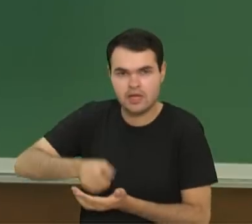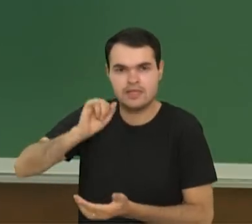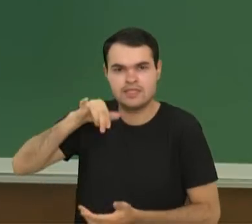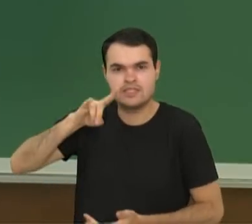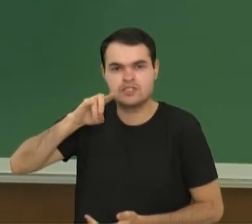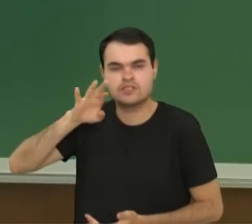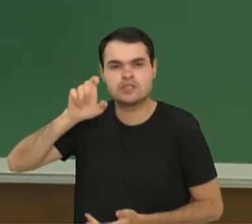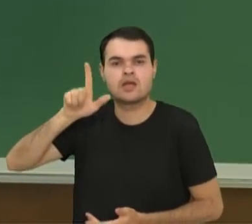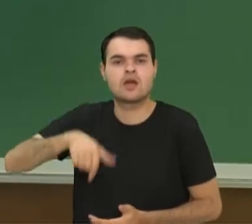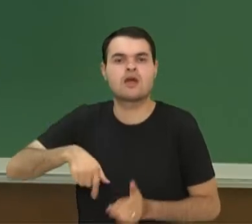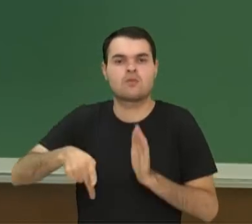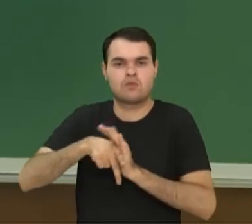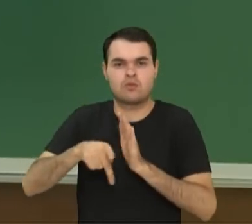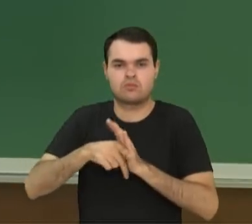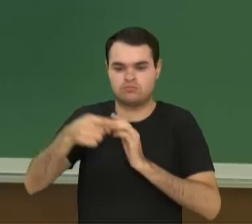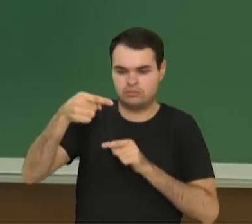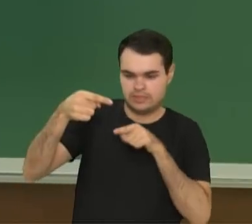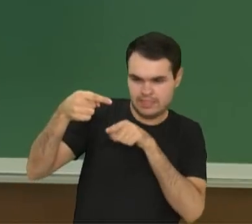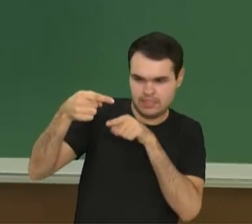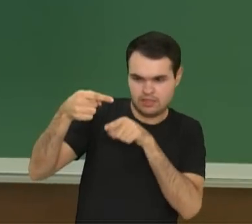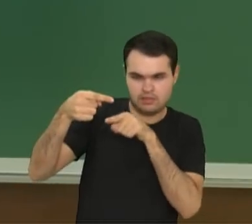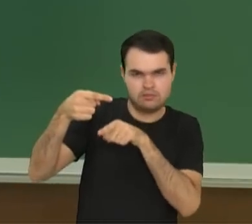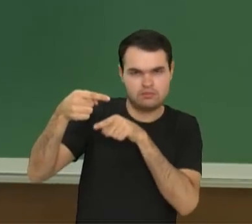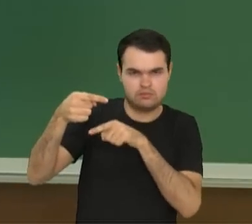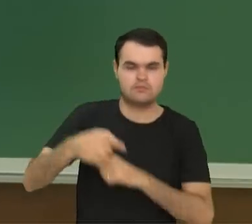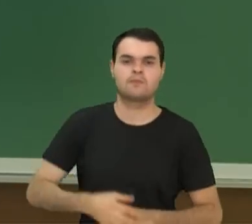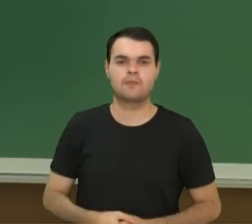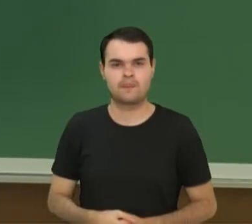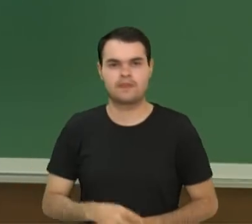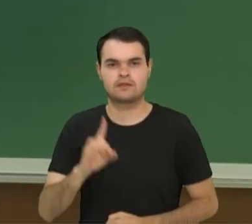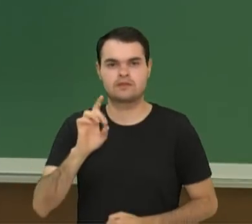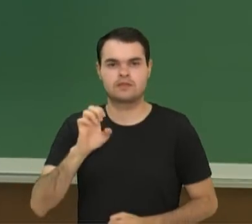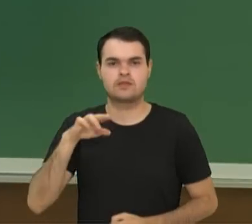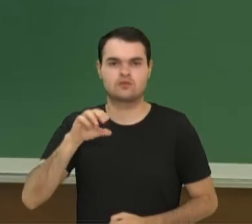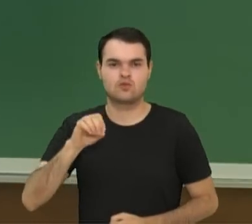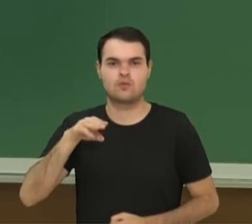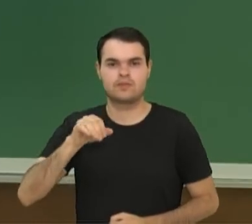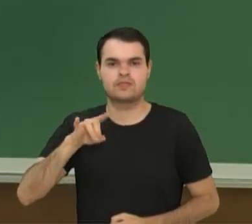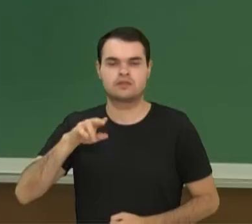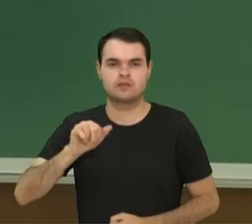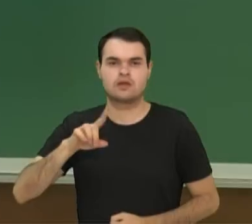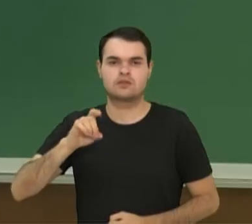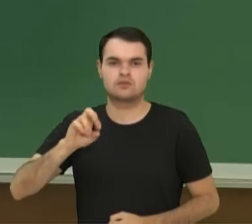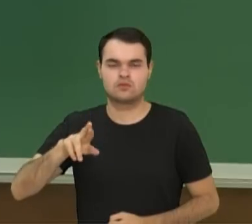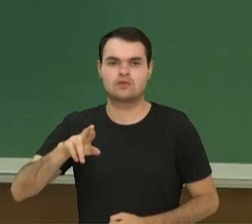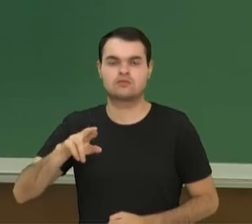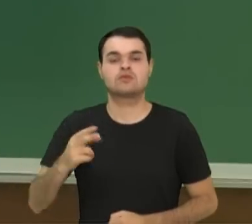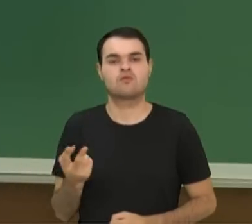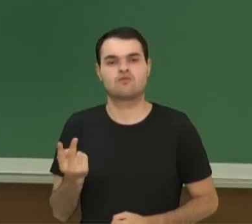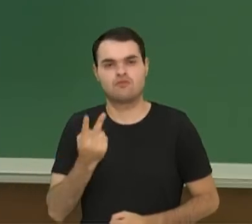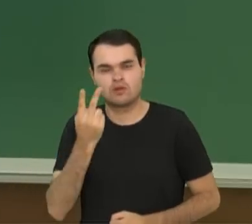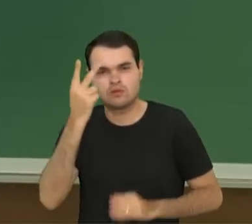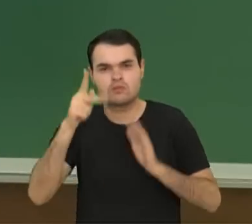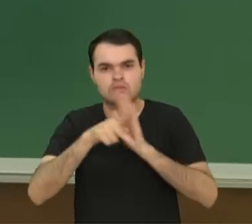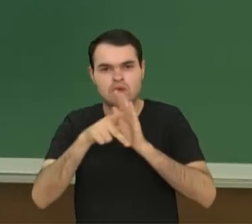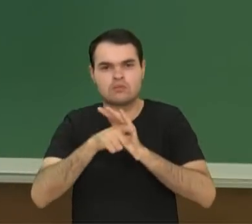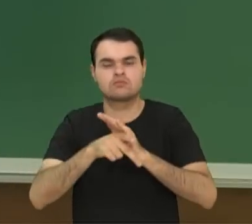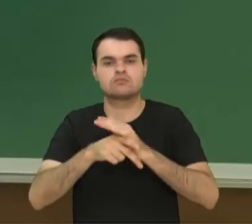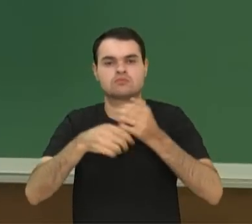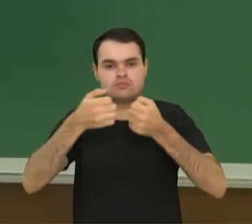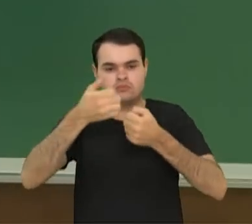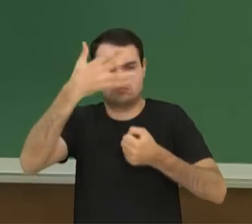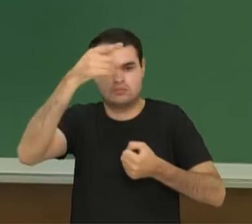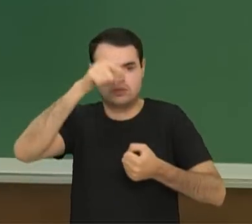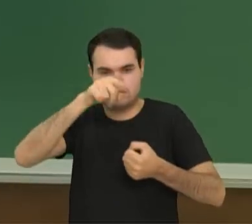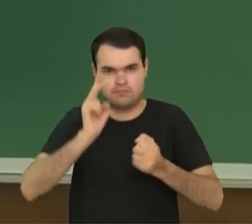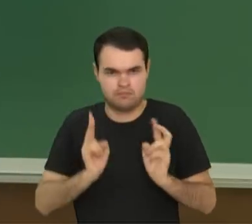o denominador do meu expoente. E o valor aqui da potência é o valor que tiver aqui. Então,